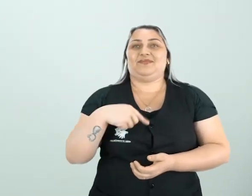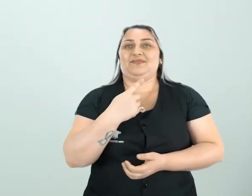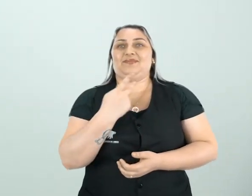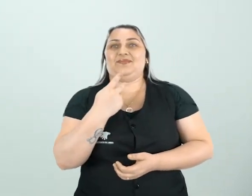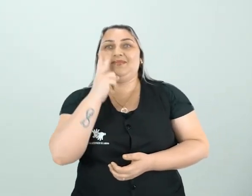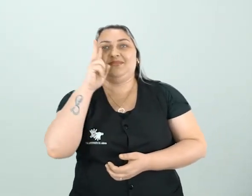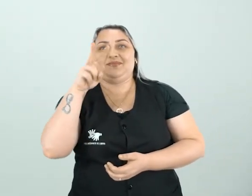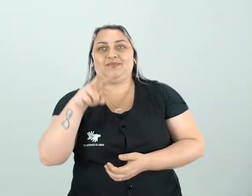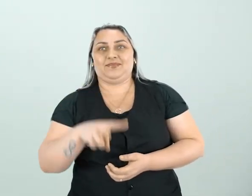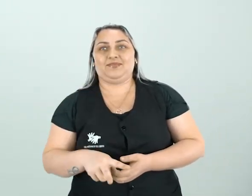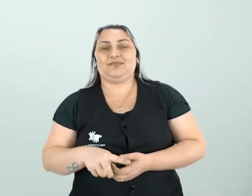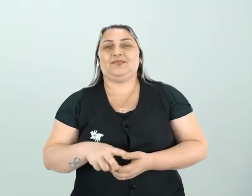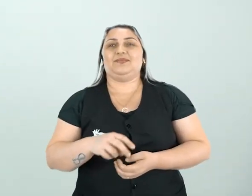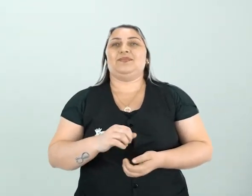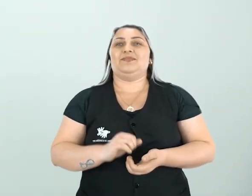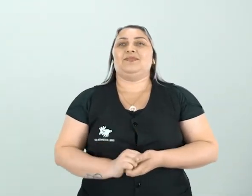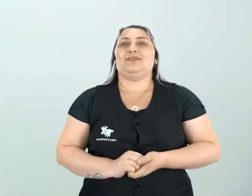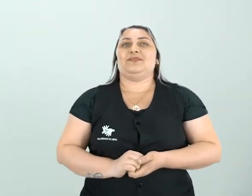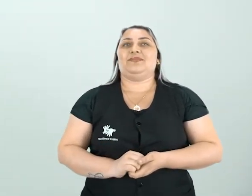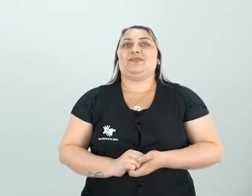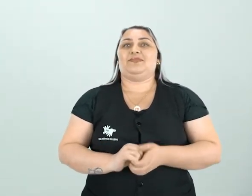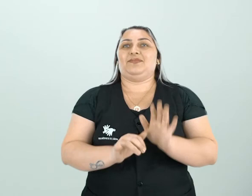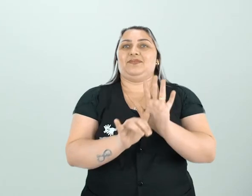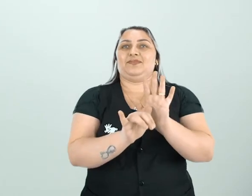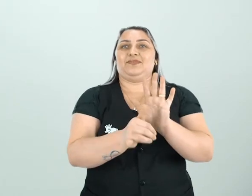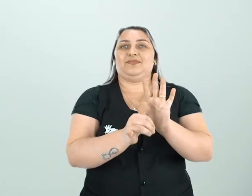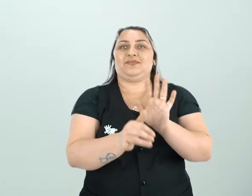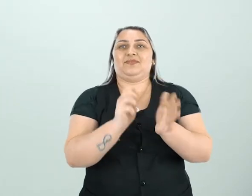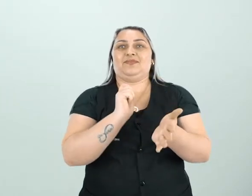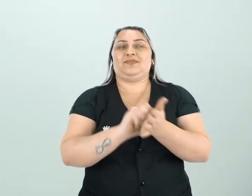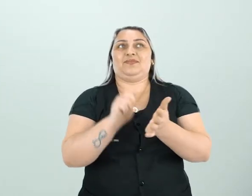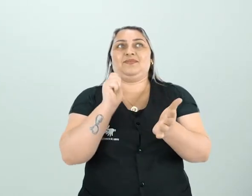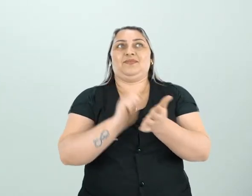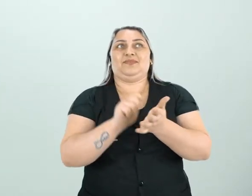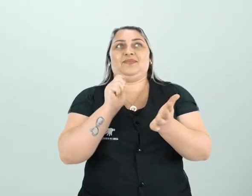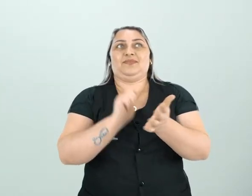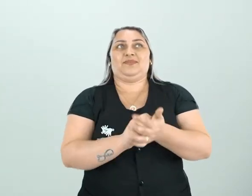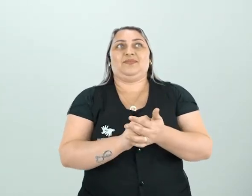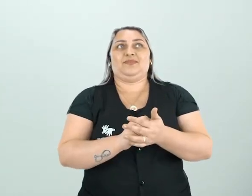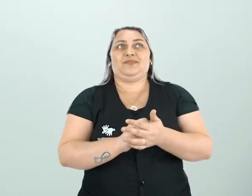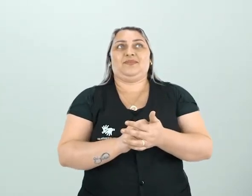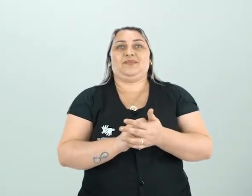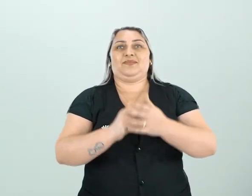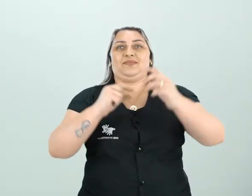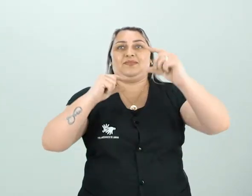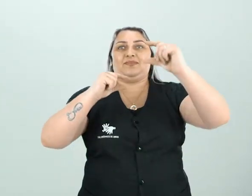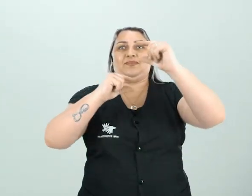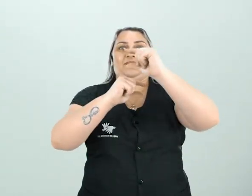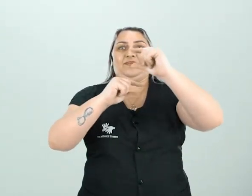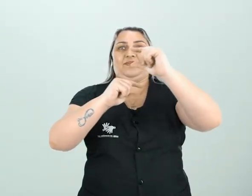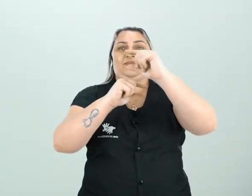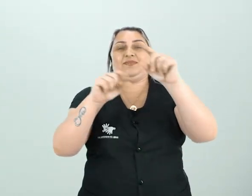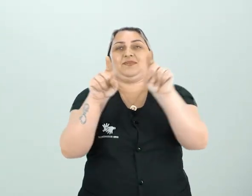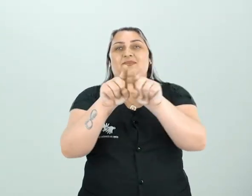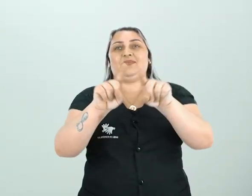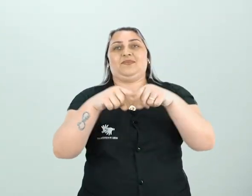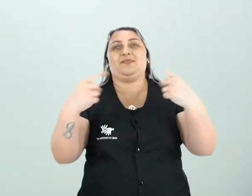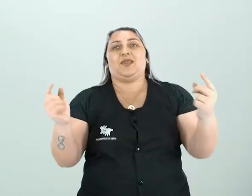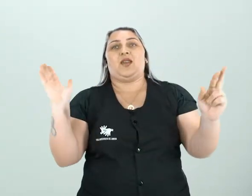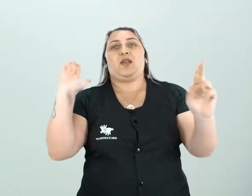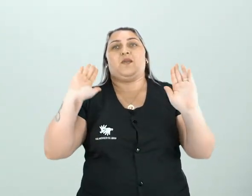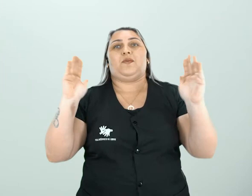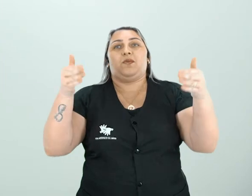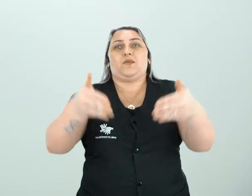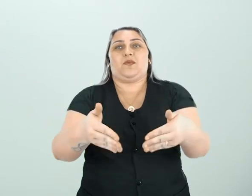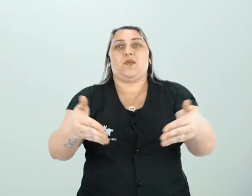né? Vemos as fábulas escritas em versos também, mas o nosso foco hoje é o